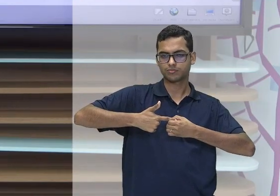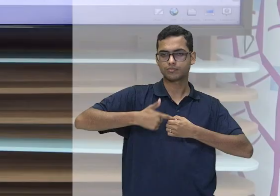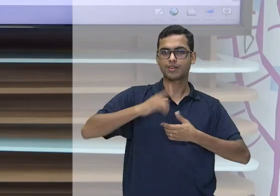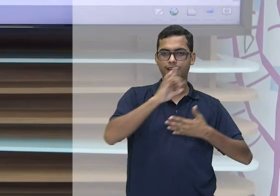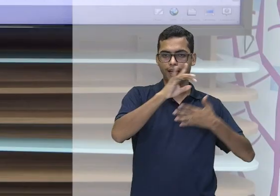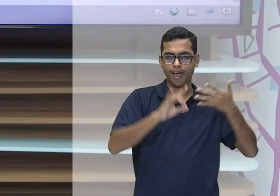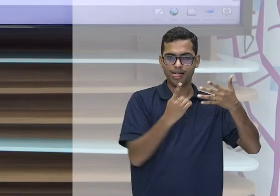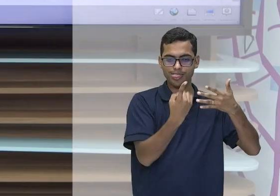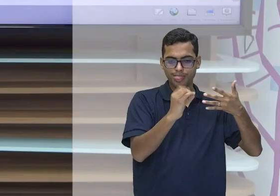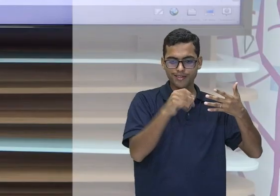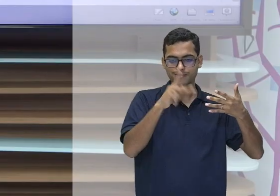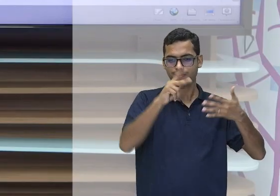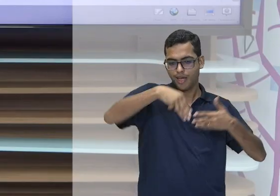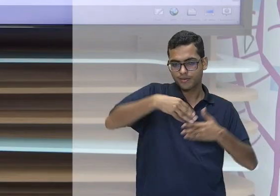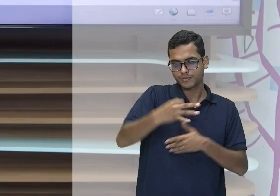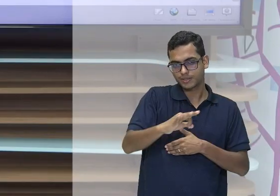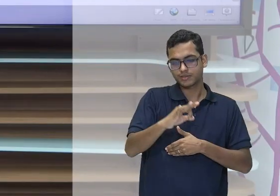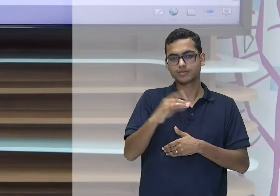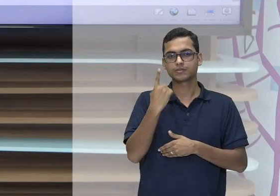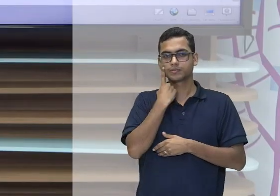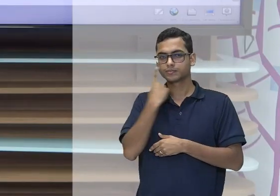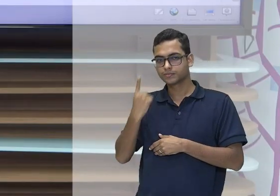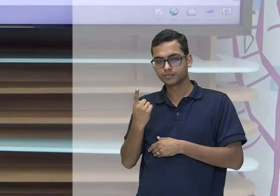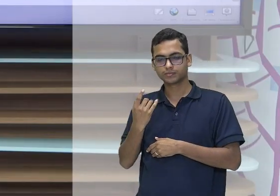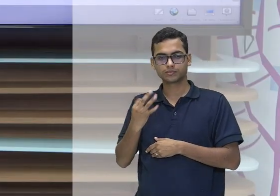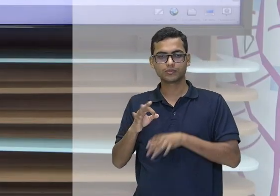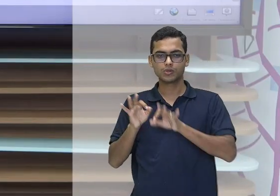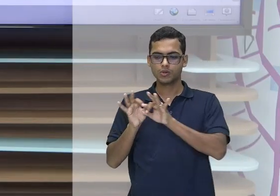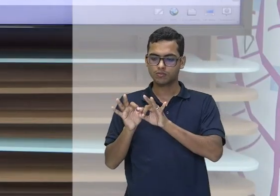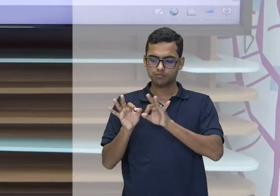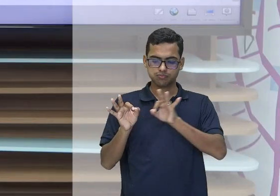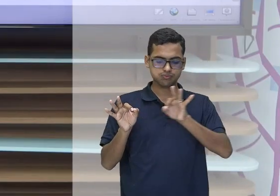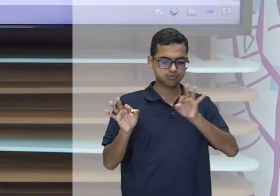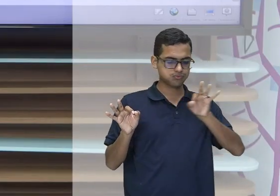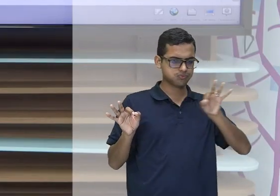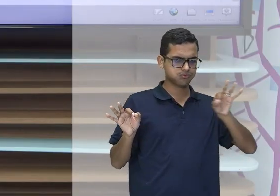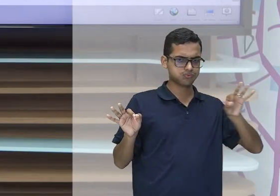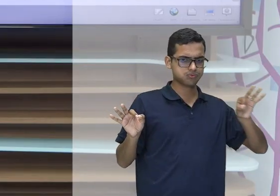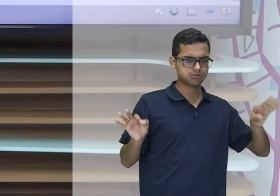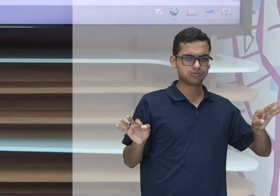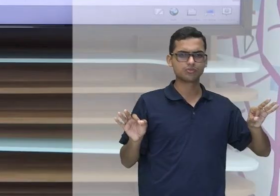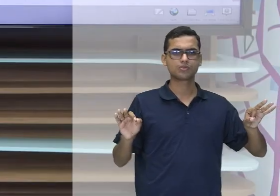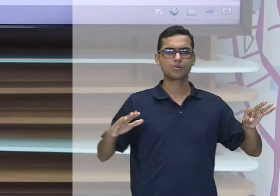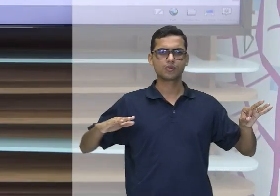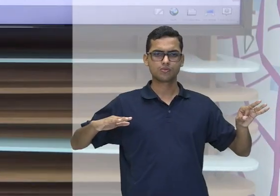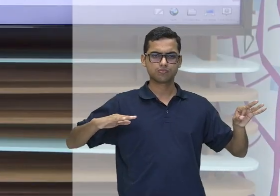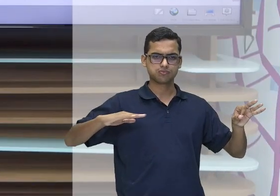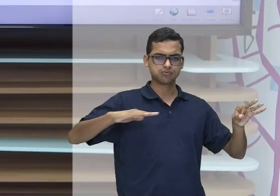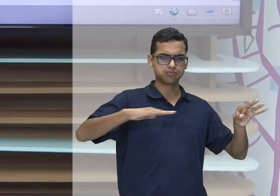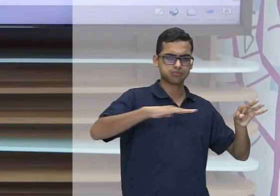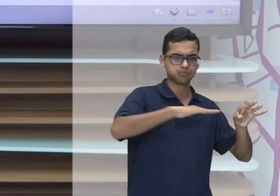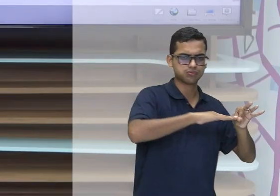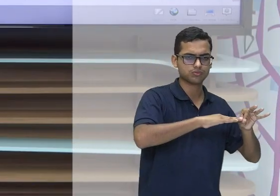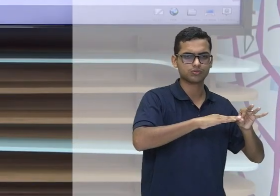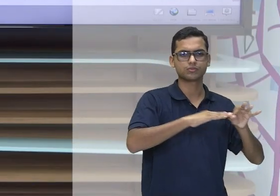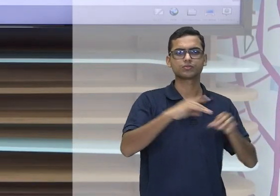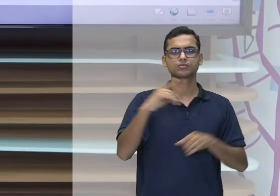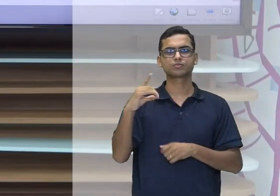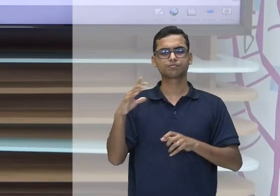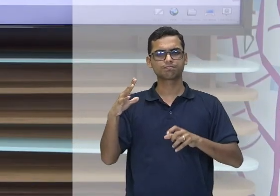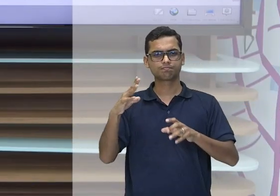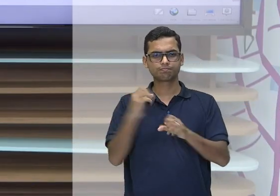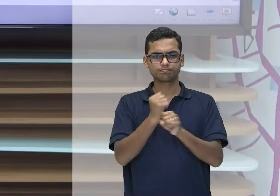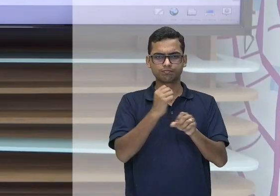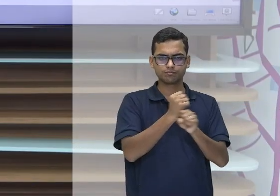vez que ele for andando ali, ó, 10 quilômetros, gastou 1 litro. Aí foi do quilômetro 10 agora para o quilômetro 20, ou seja, mais 10